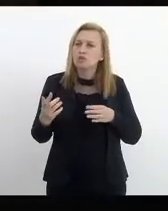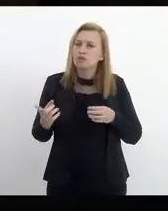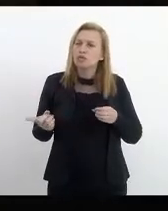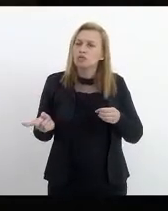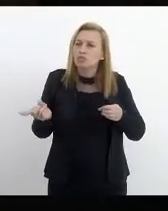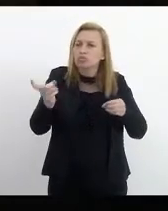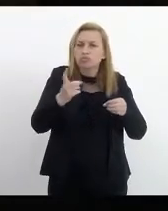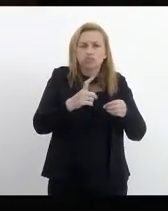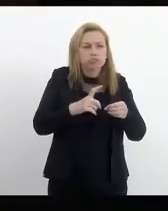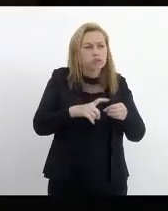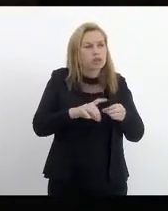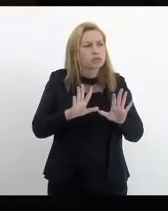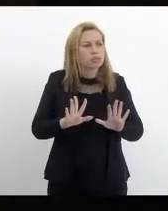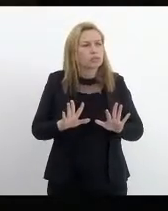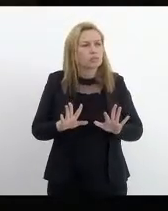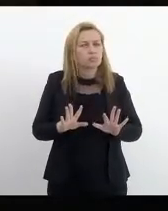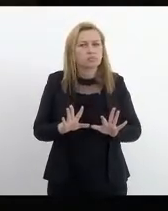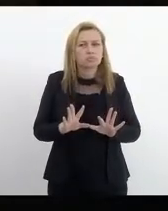para